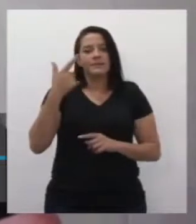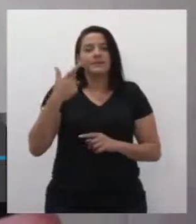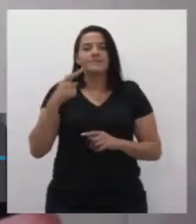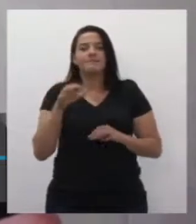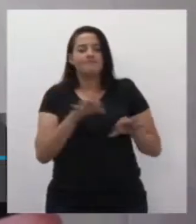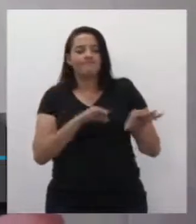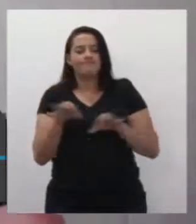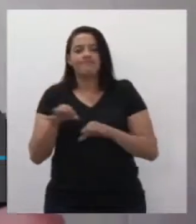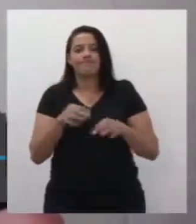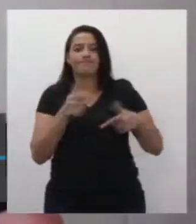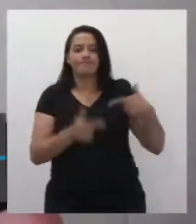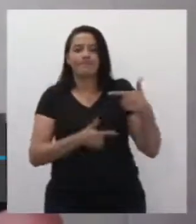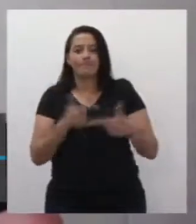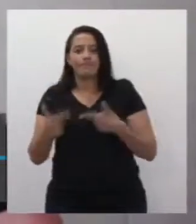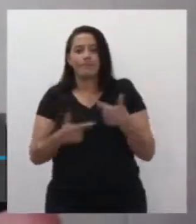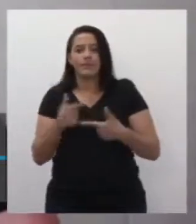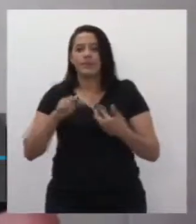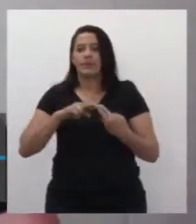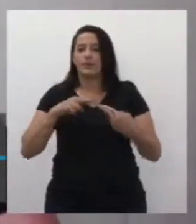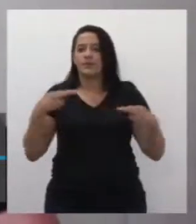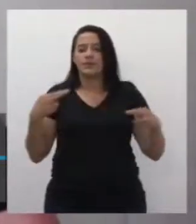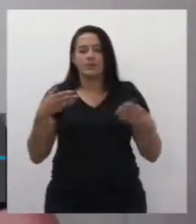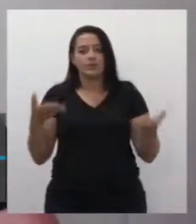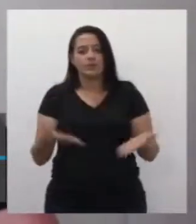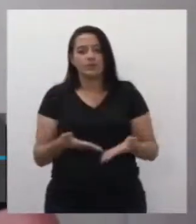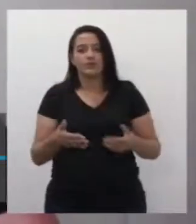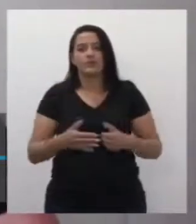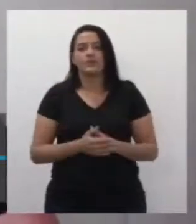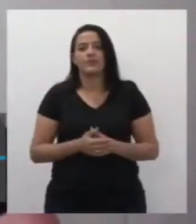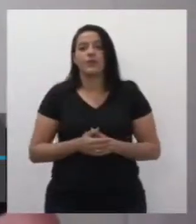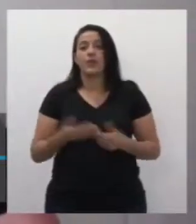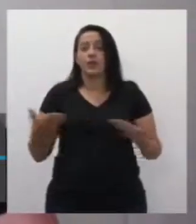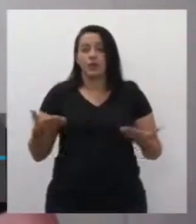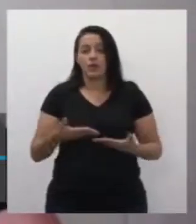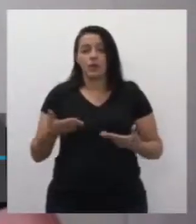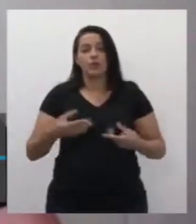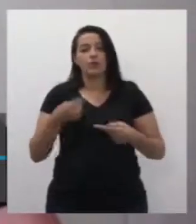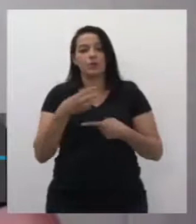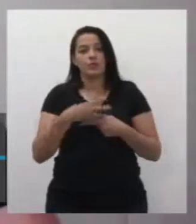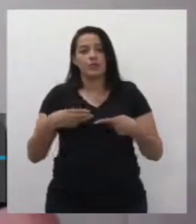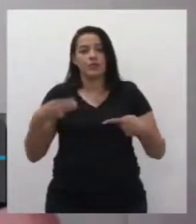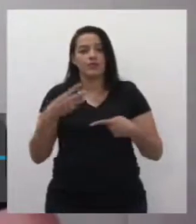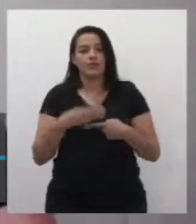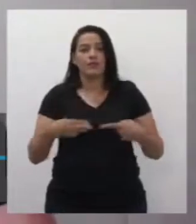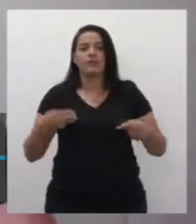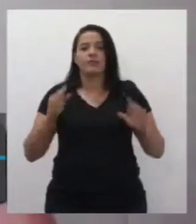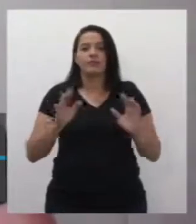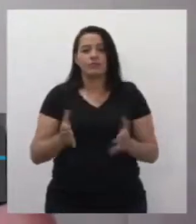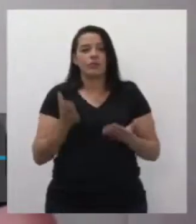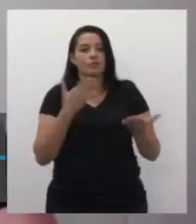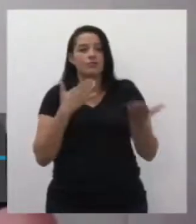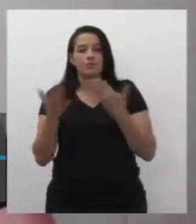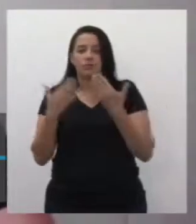trabalho para a rede hoje, né? Na IFAP, hoje, a gente já discute muito essa questão de, por